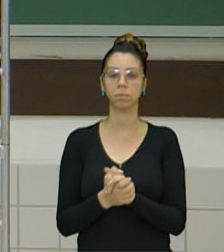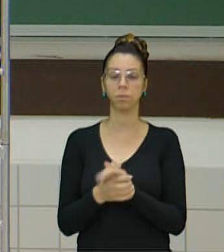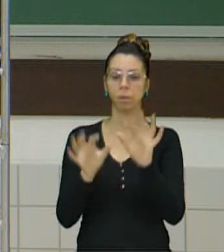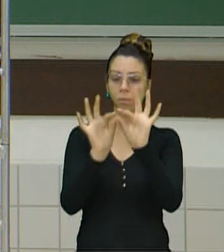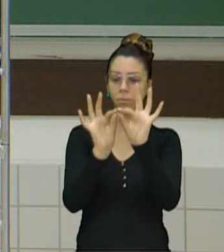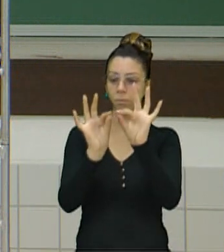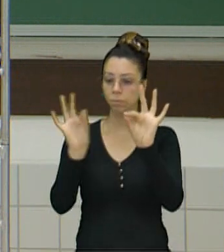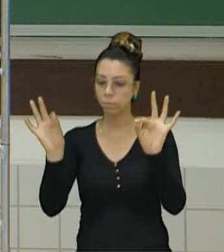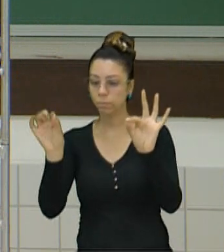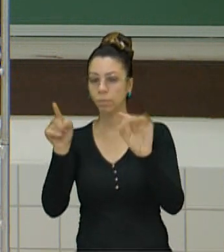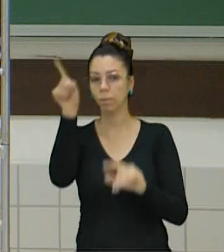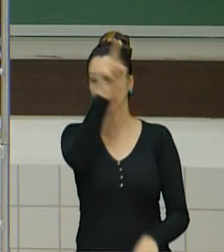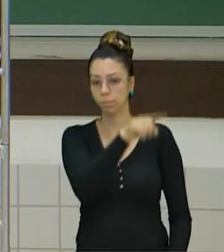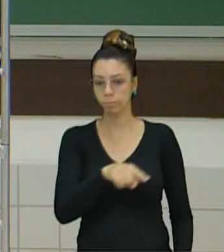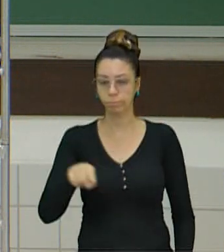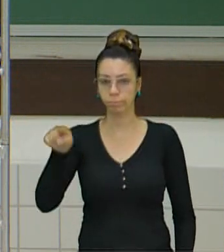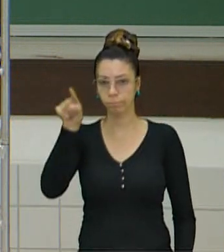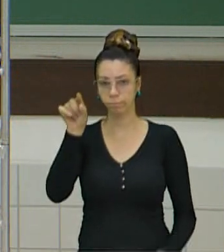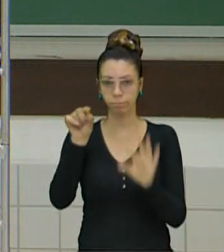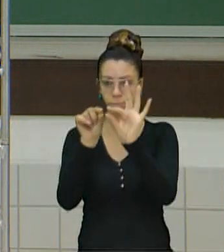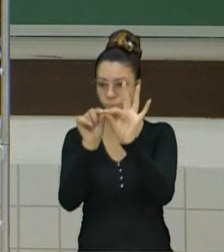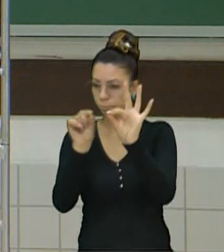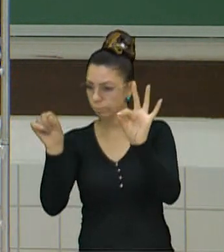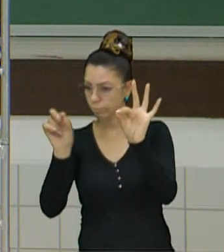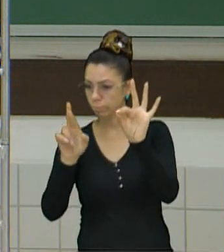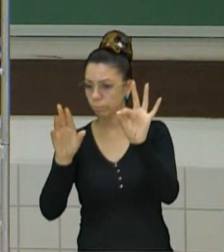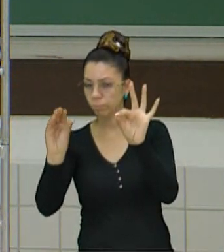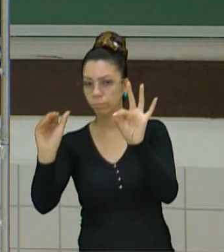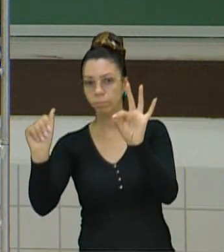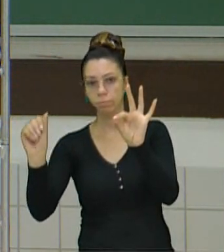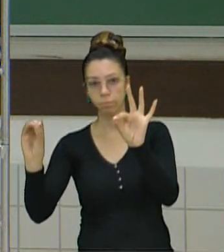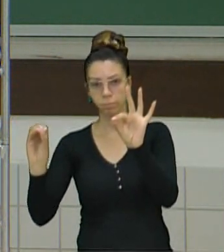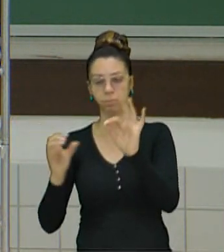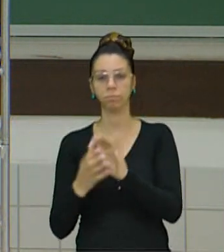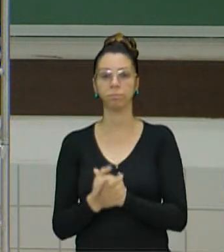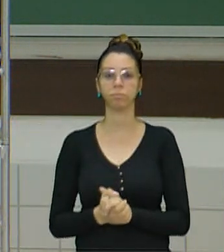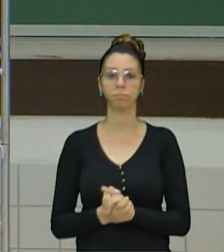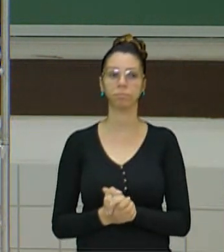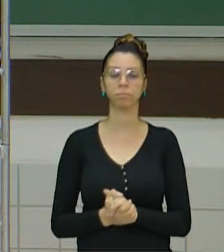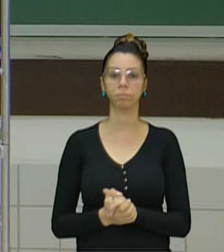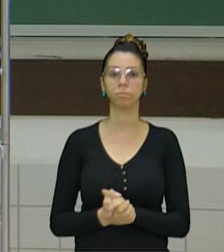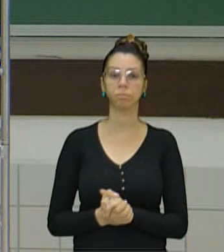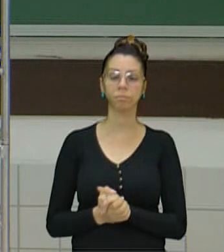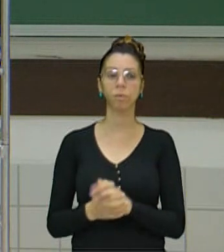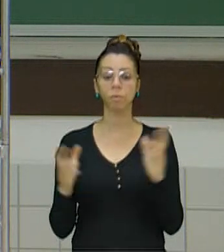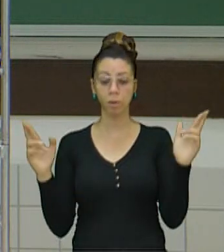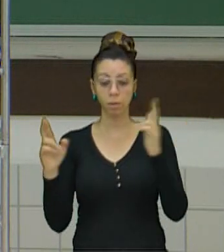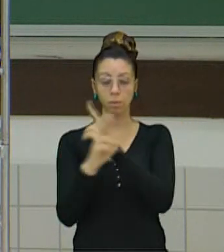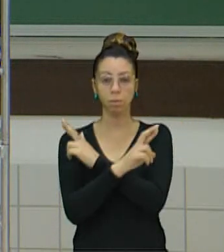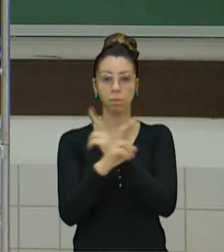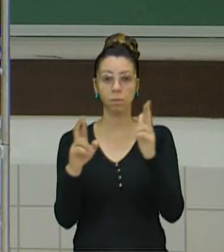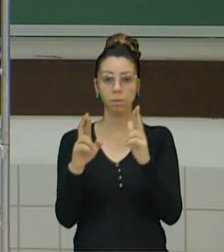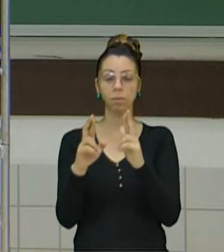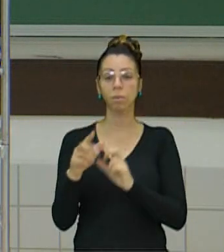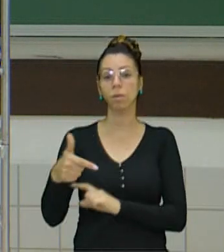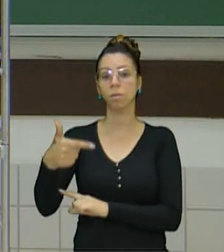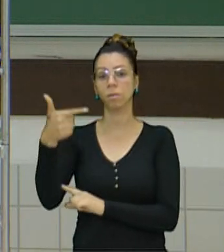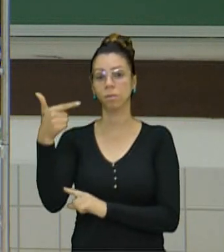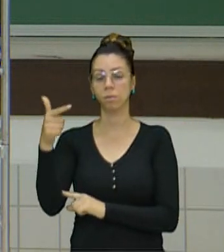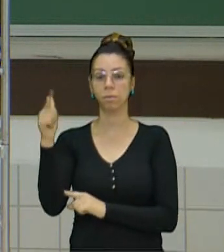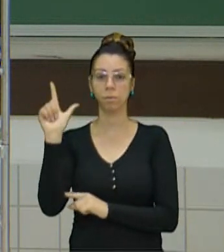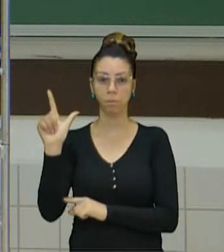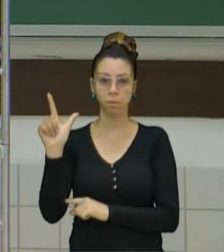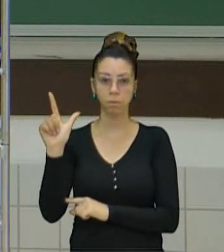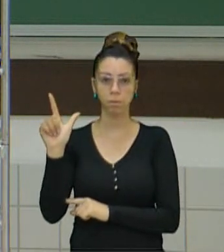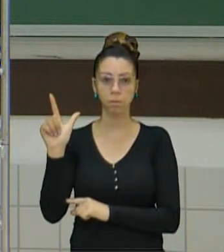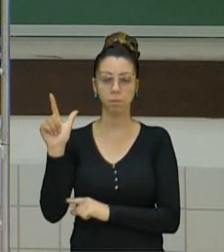nós estamos trabalhando aqui. Beleza? Se você relacionar junto com a segunda lei de Newton, né? Por